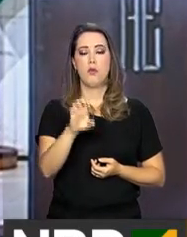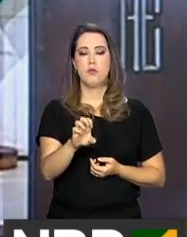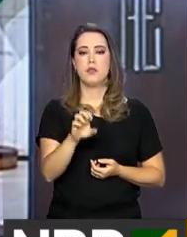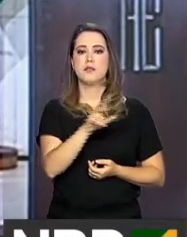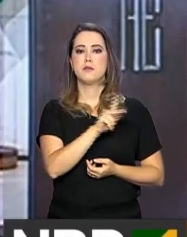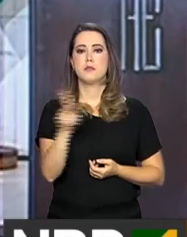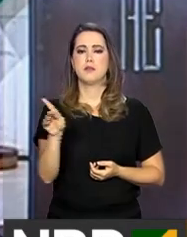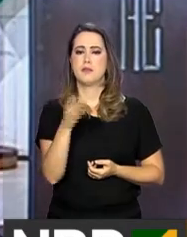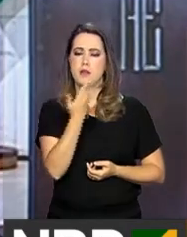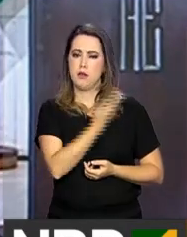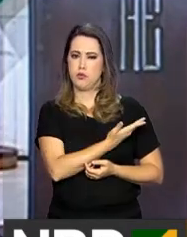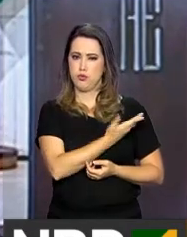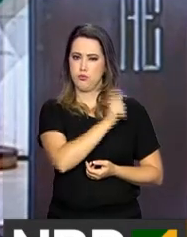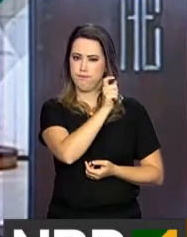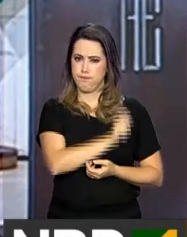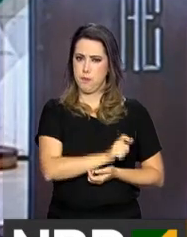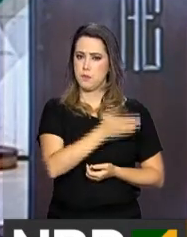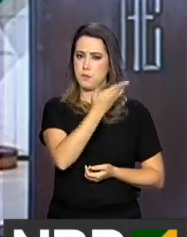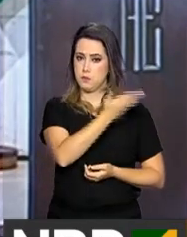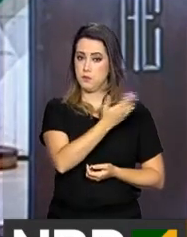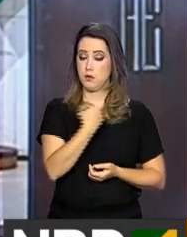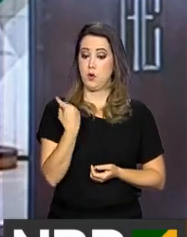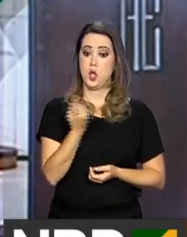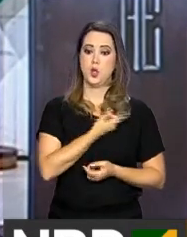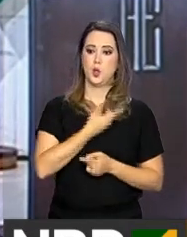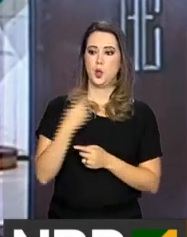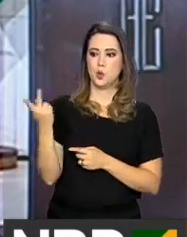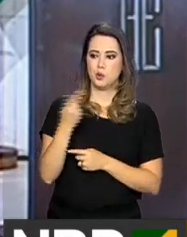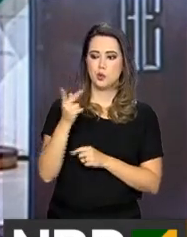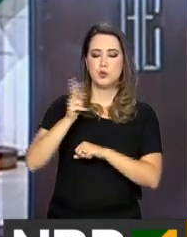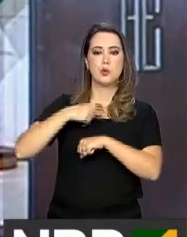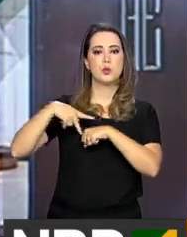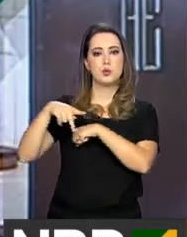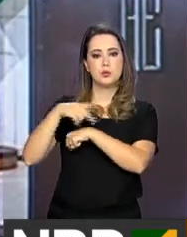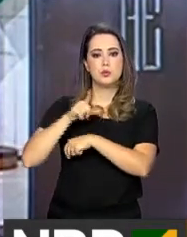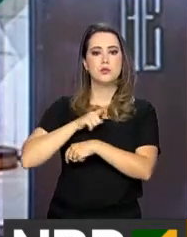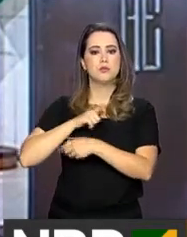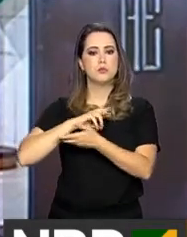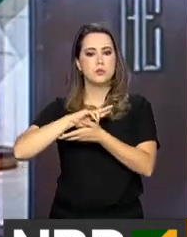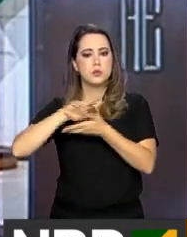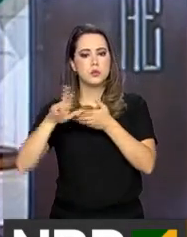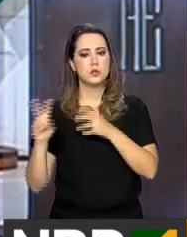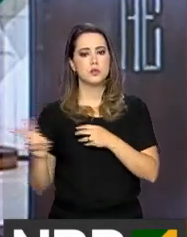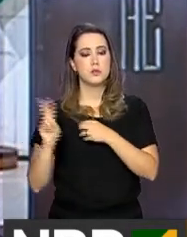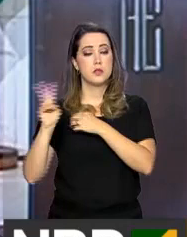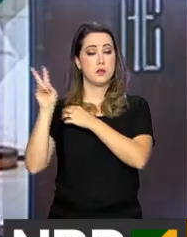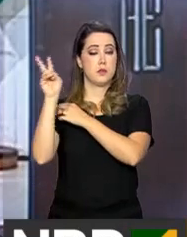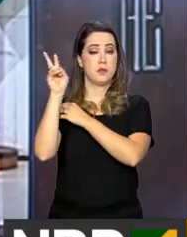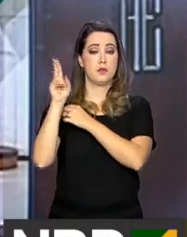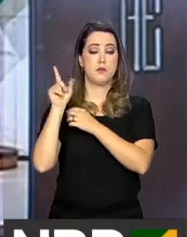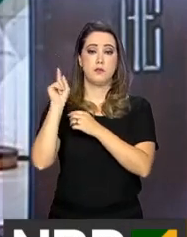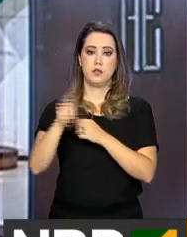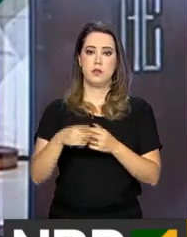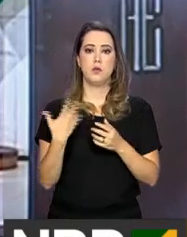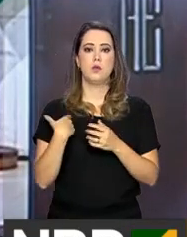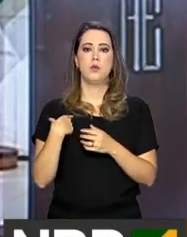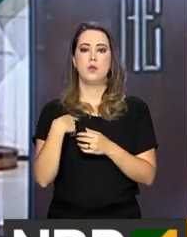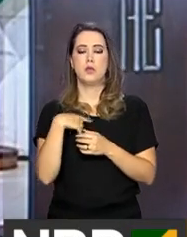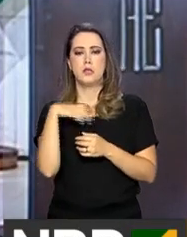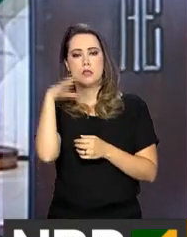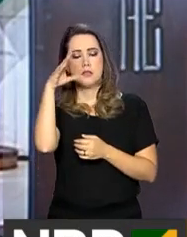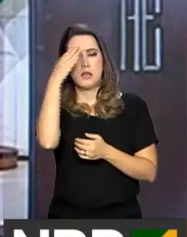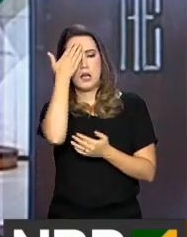vice-presidente, nossas sociedades compartilham valores. O apego à